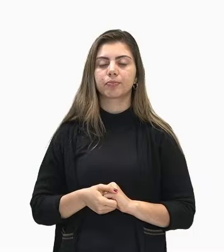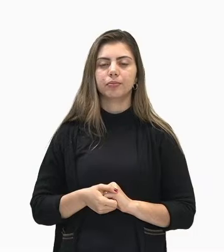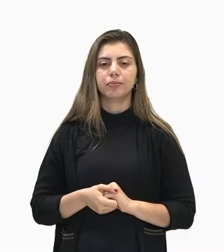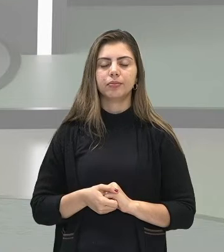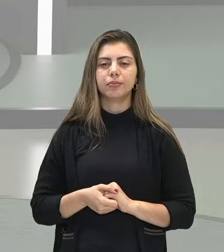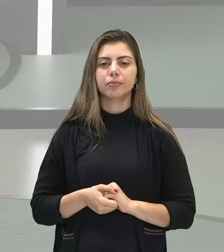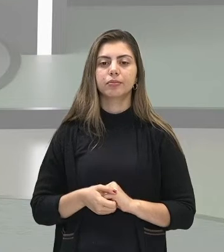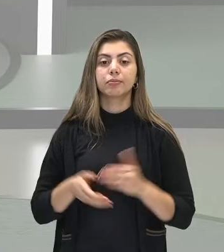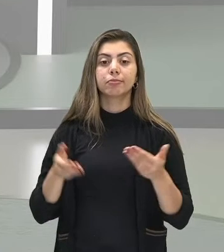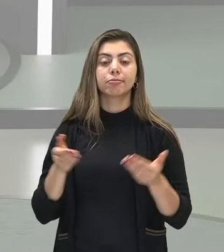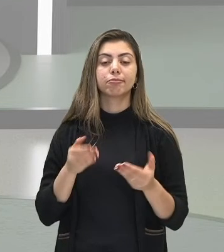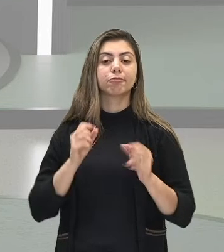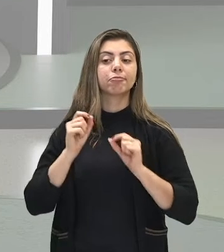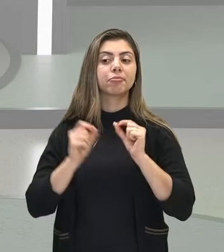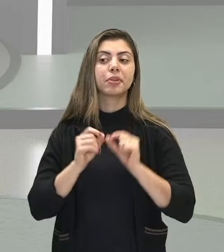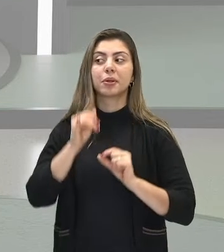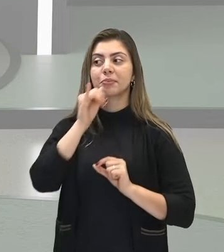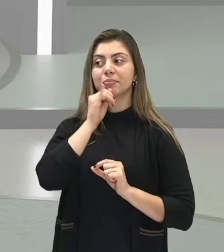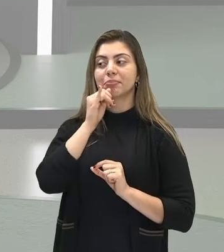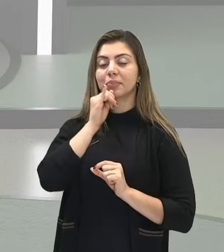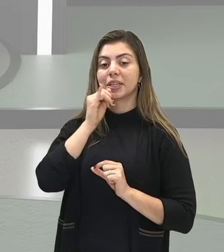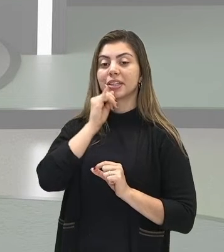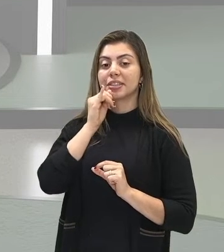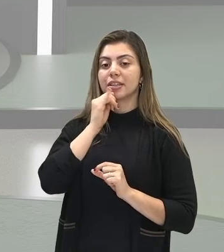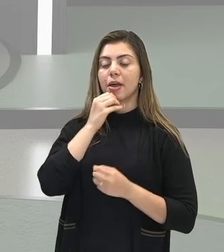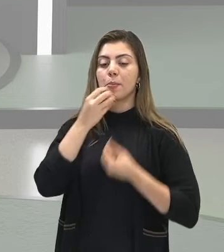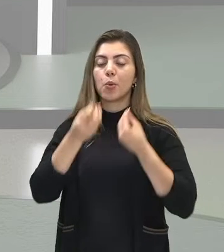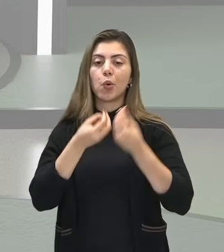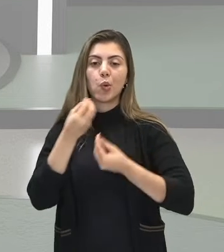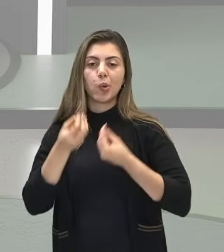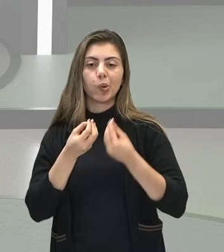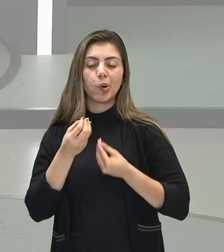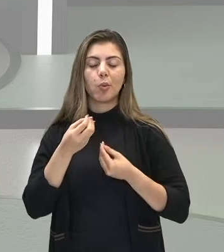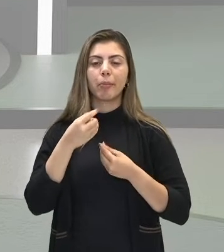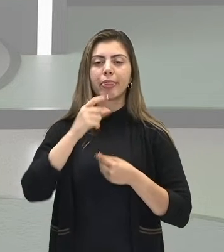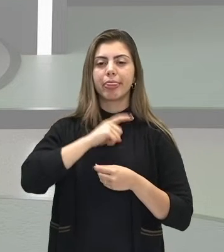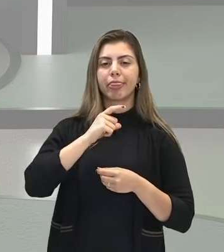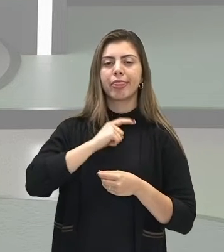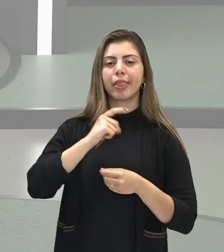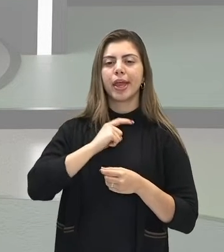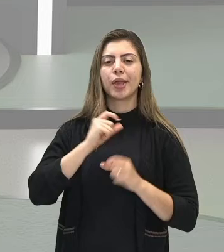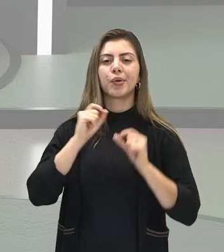conhecer exemplos de processos